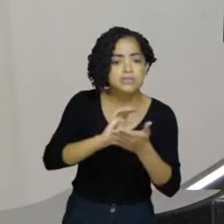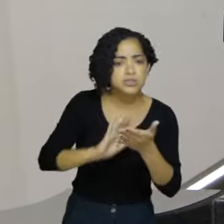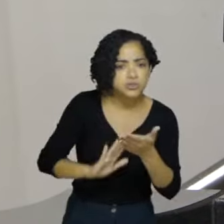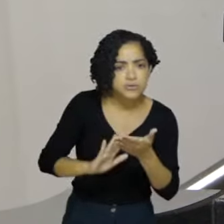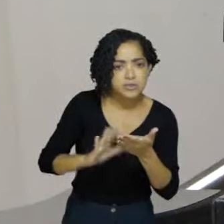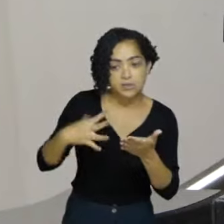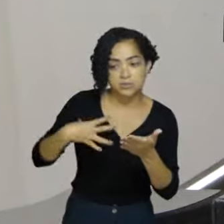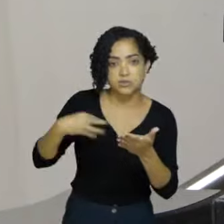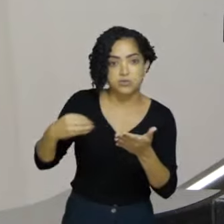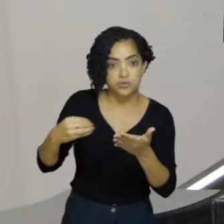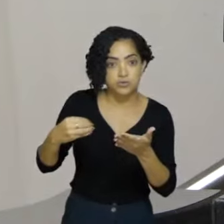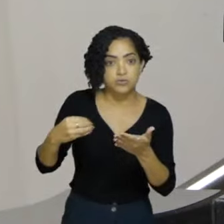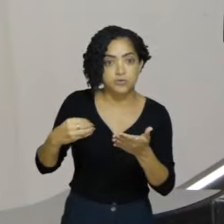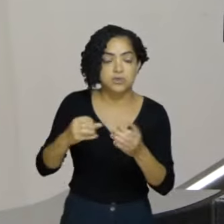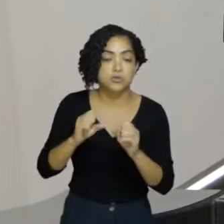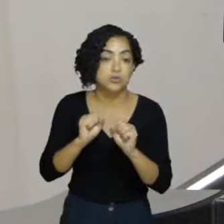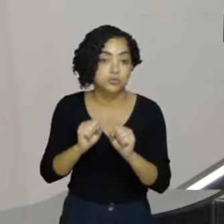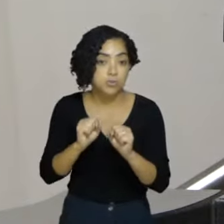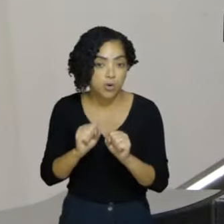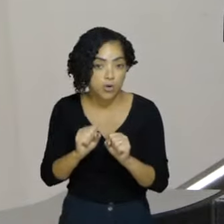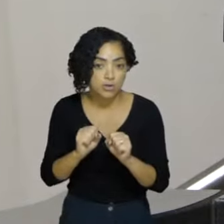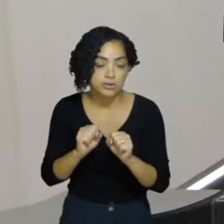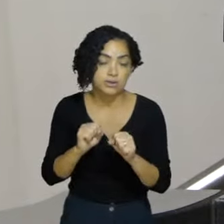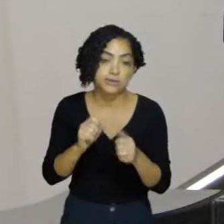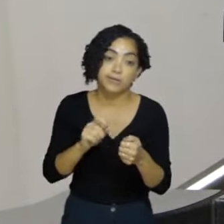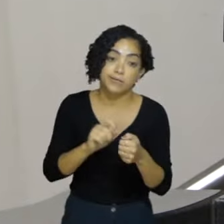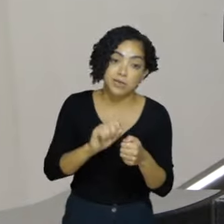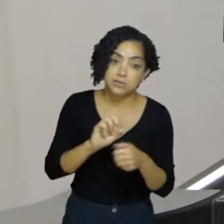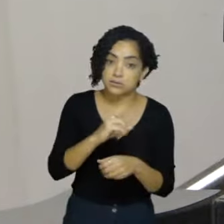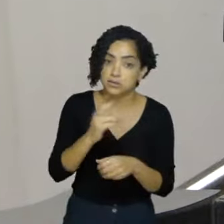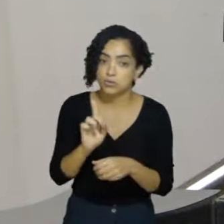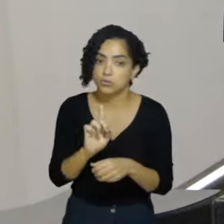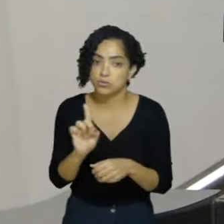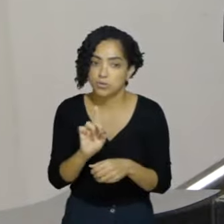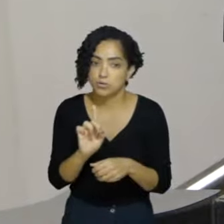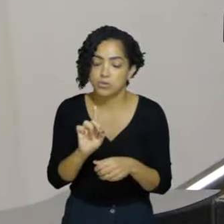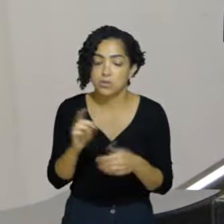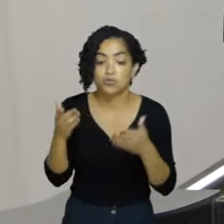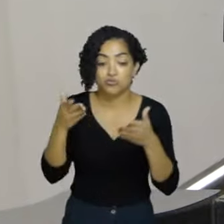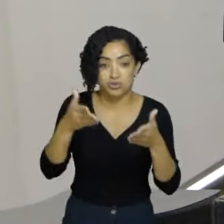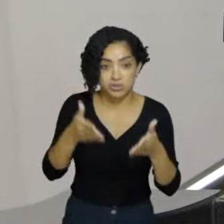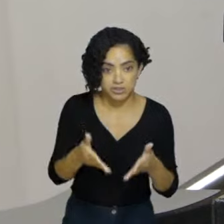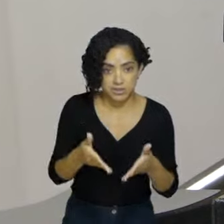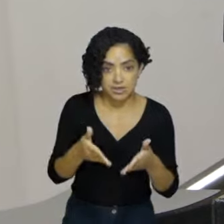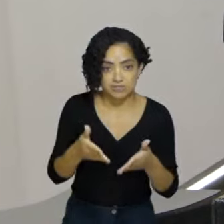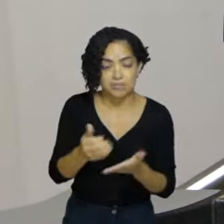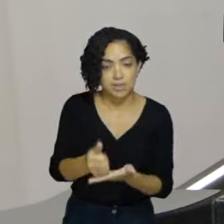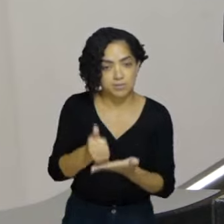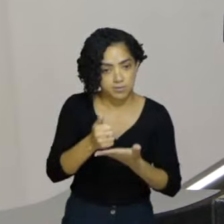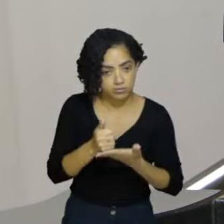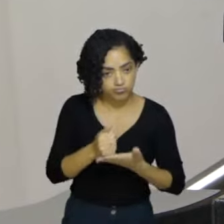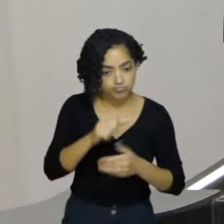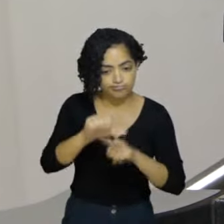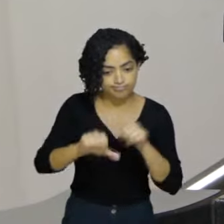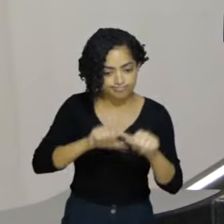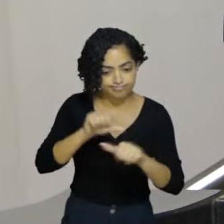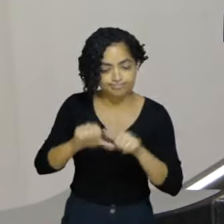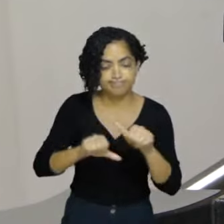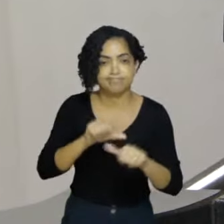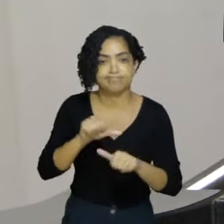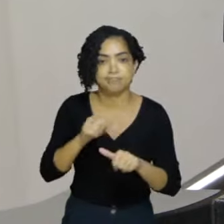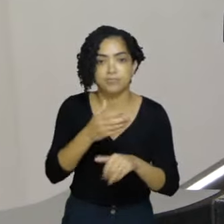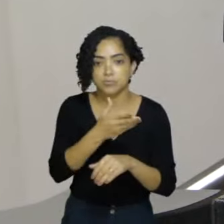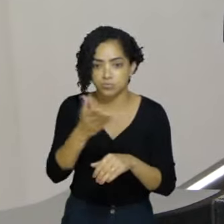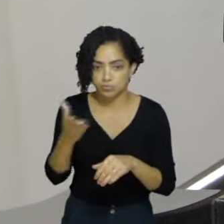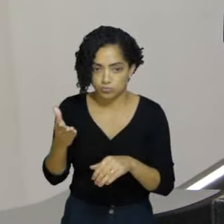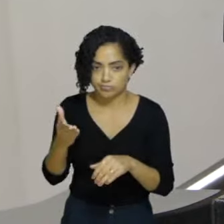não fazer em sala de aula. Então, senhores deputados, quando esses projetos chegarem ao plenário, me ajudem a mudar essa realidade em Santa Catarina e todos os